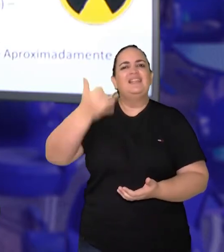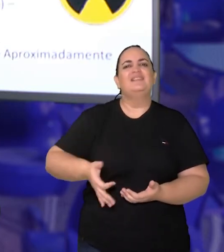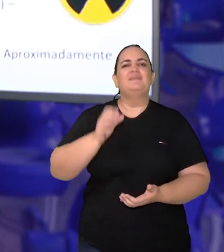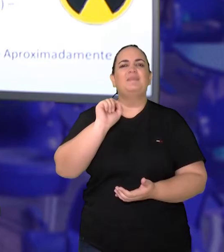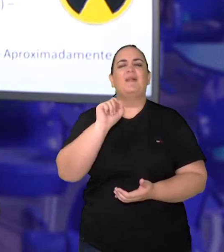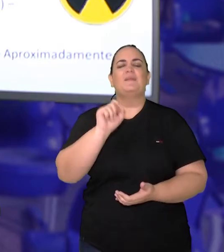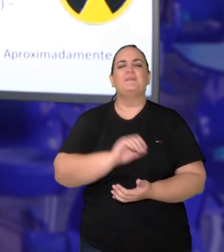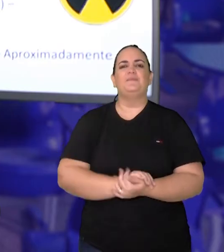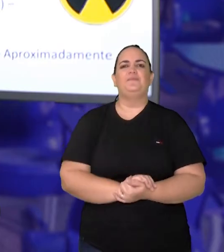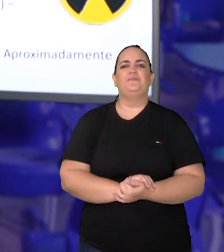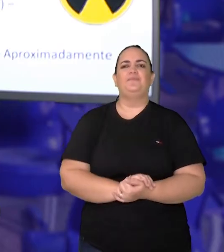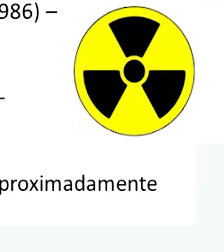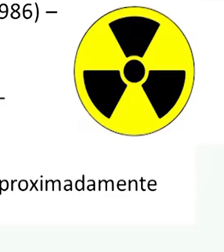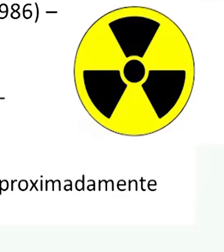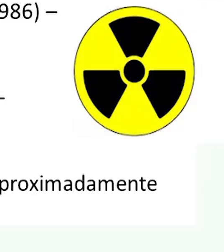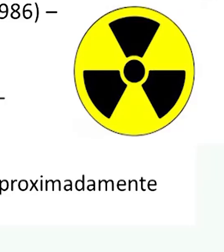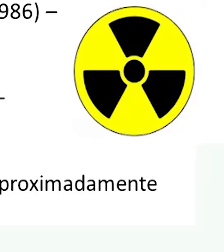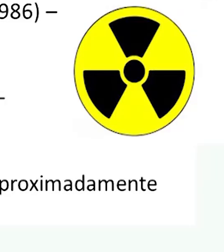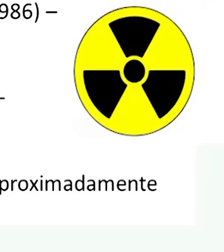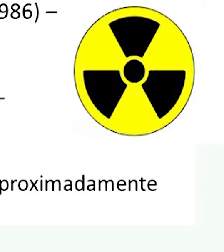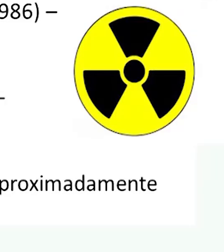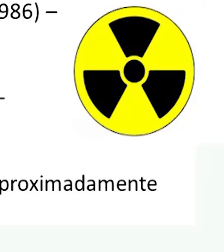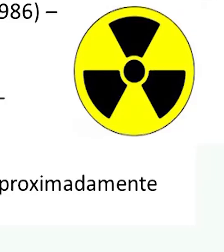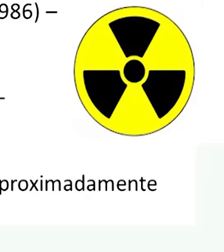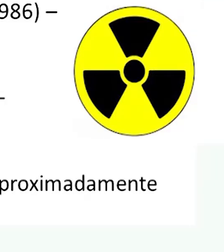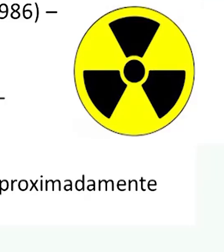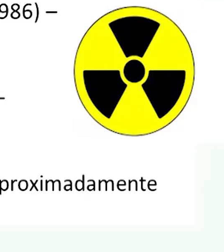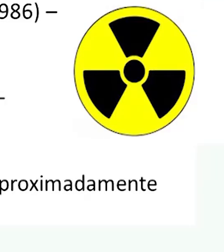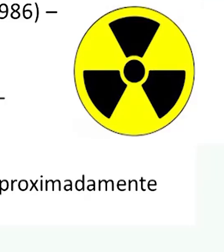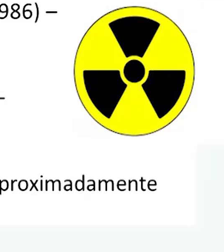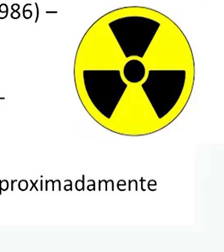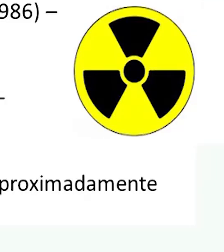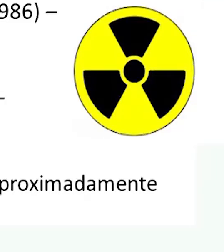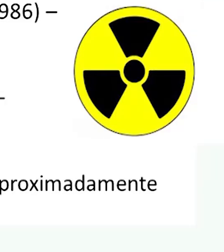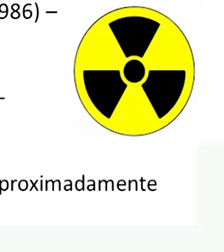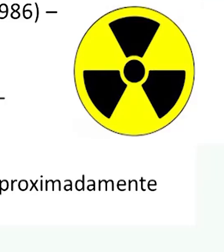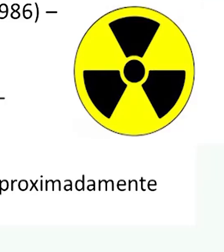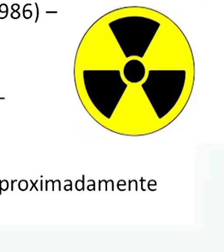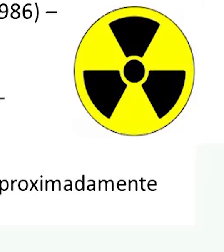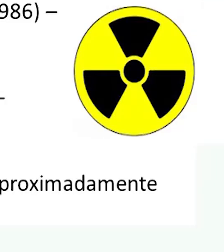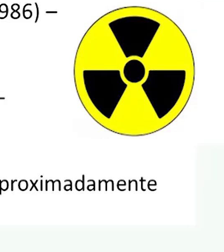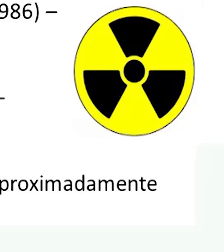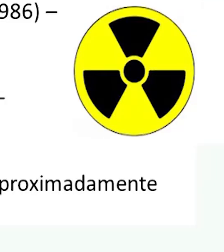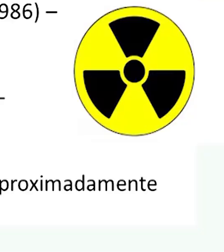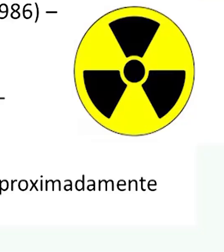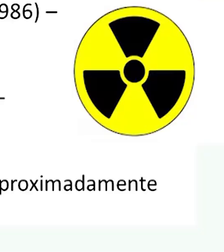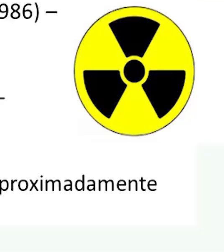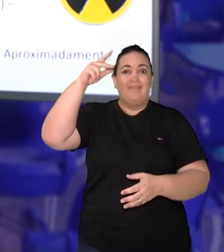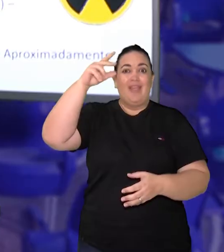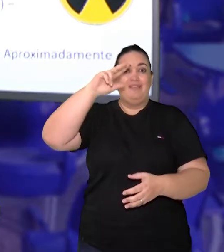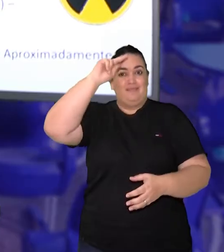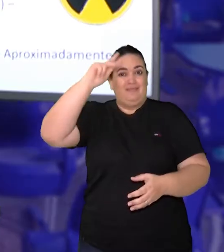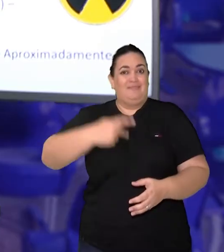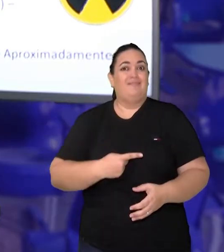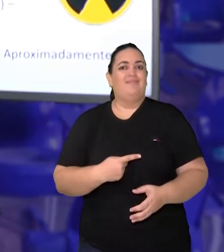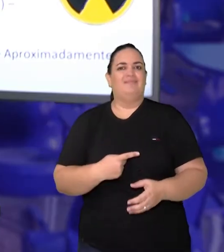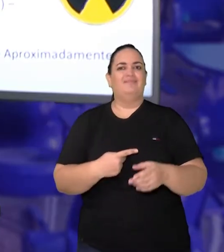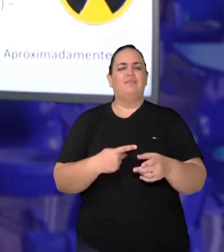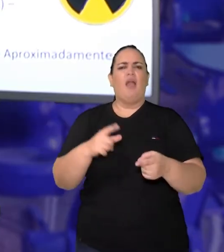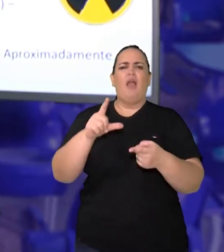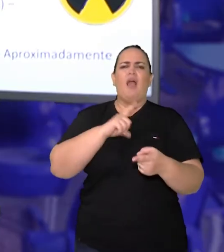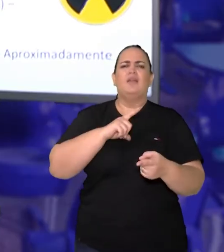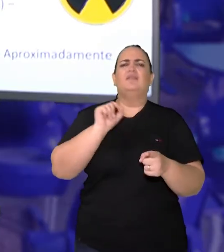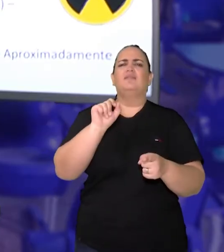com vocês sobre os acidentes nucleares que aconteceram na história da nossa humanidade, tudo bem? Todos